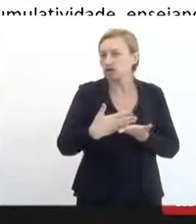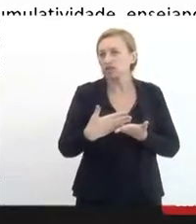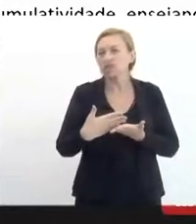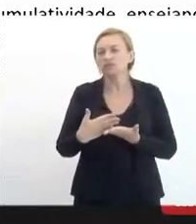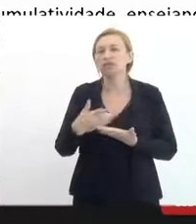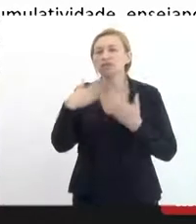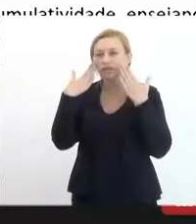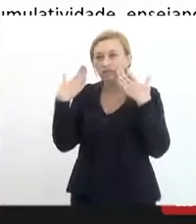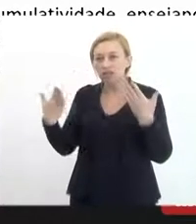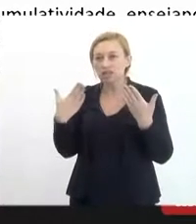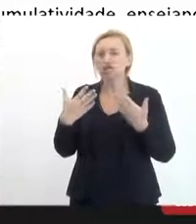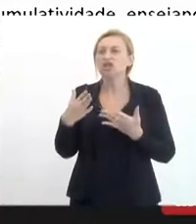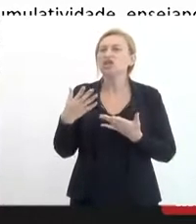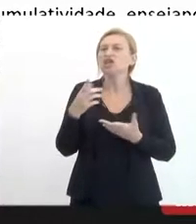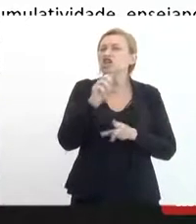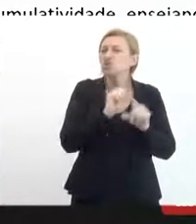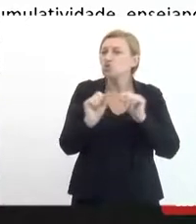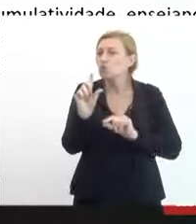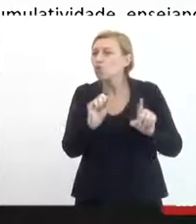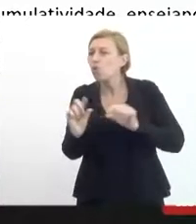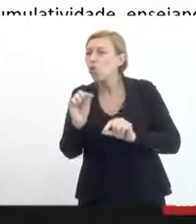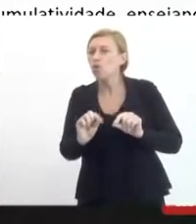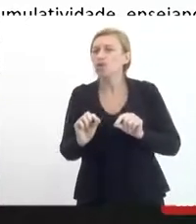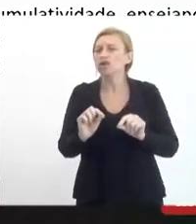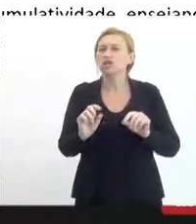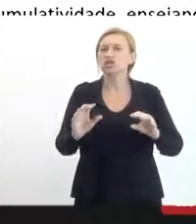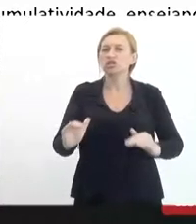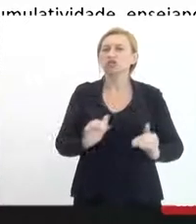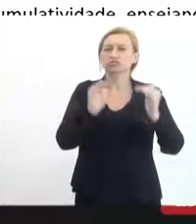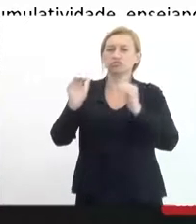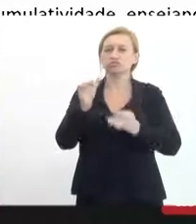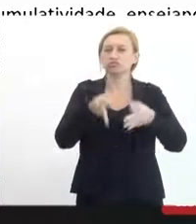exposição, decisões de tribunais